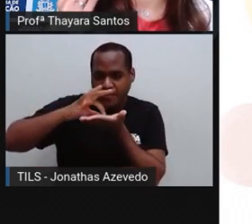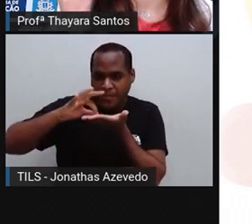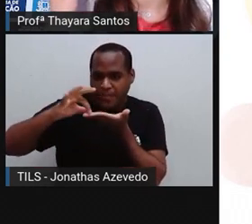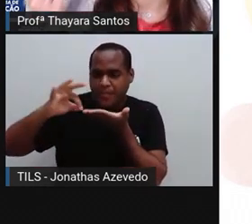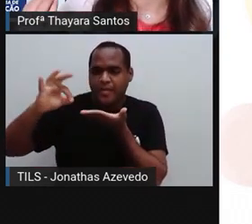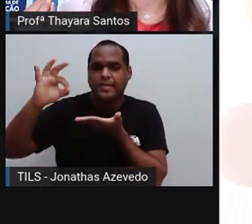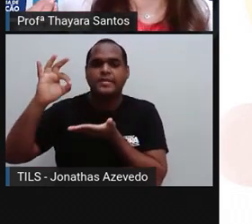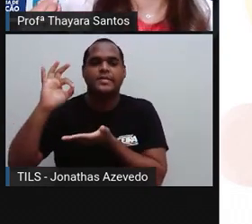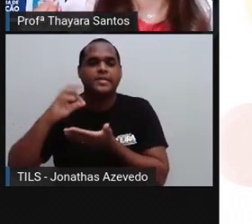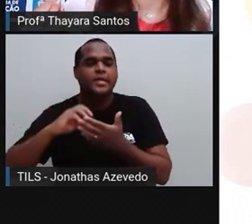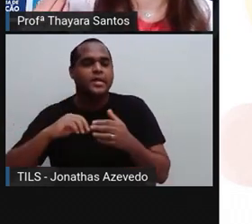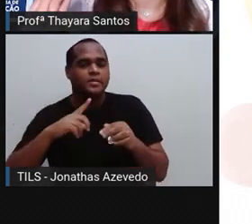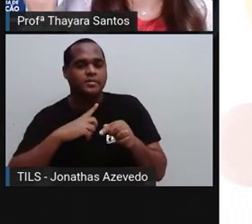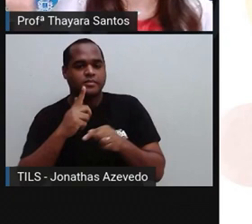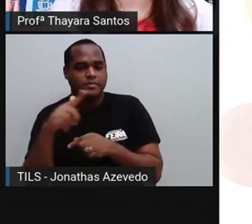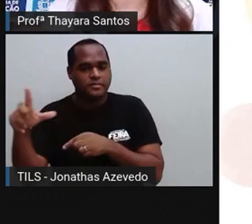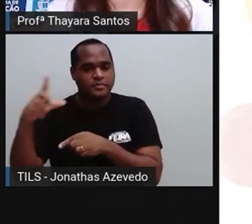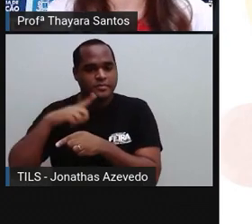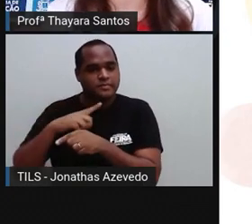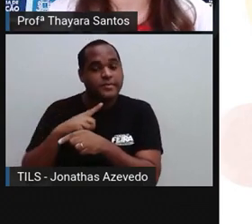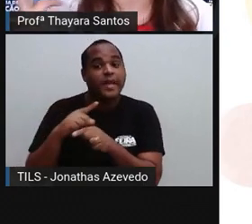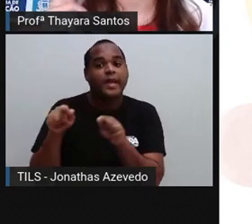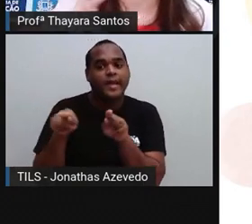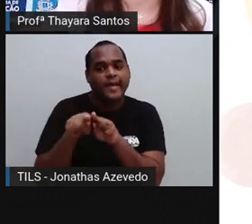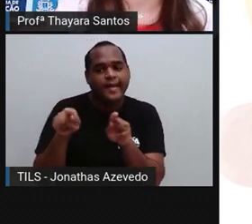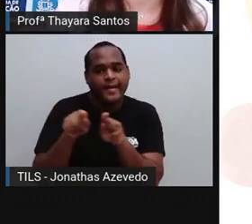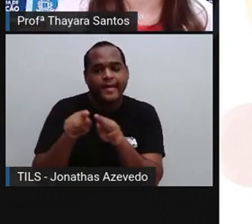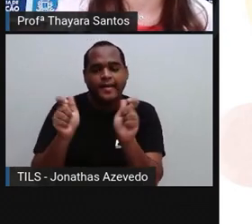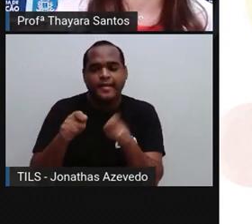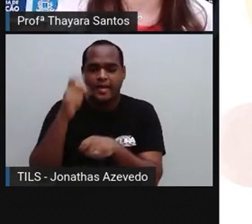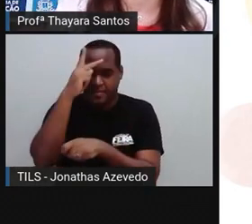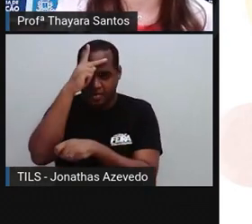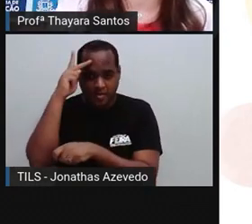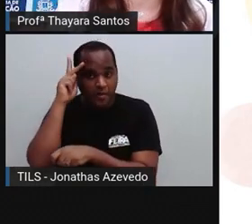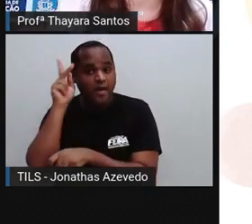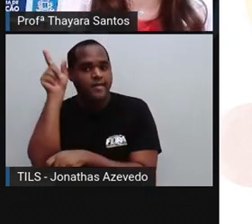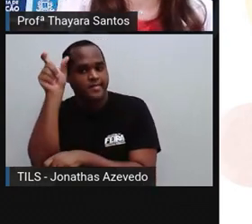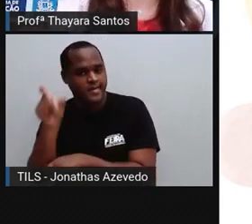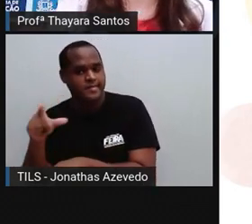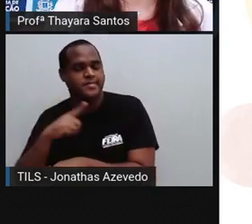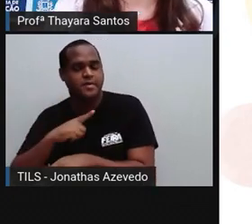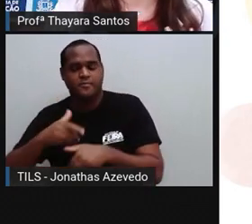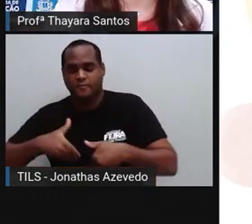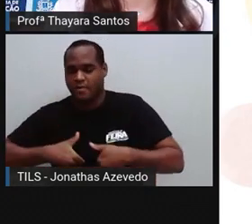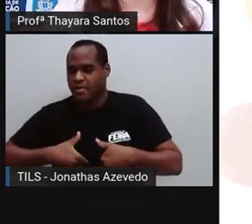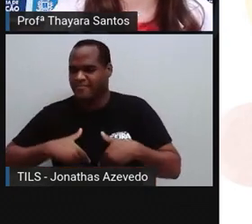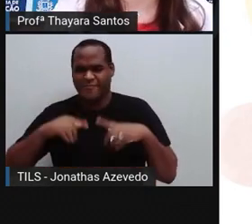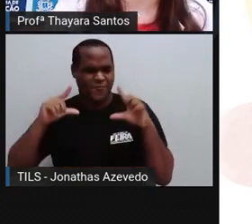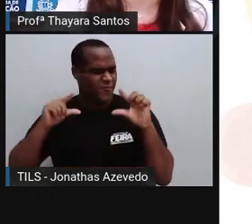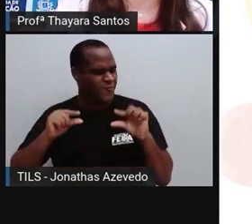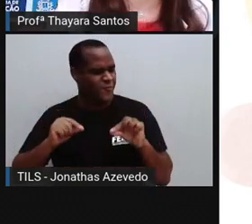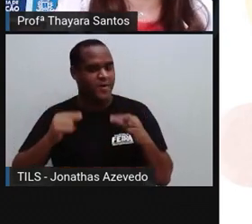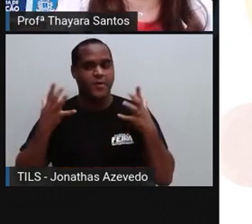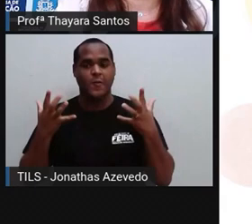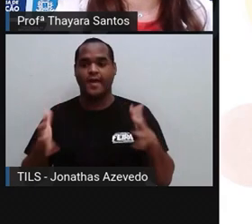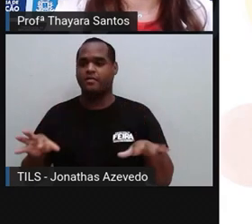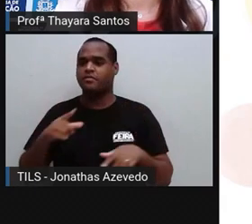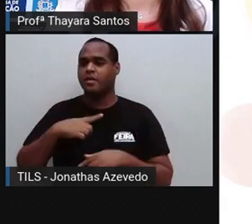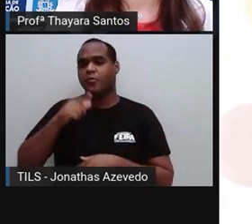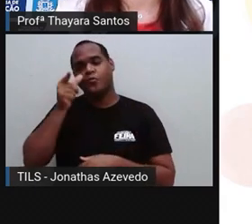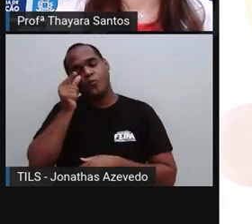um sintoma que elas desencadeiam nas pessoas é a inibição das sensações de fome, de cansaço e de